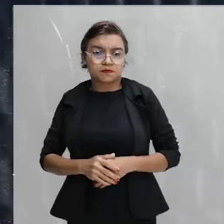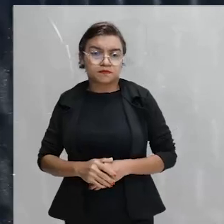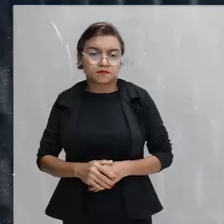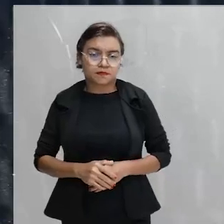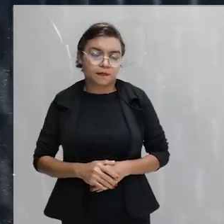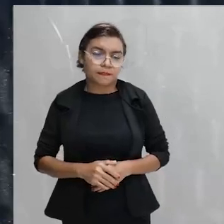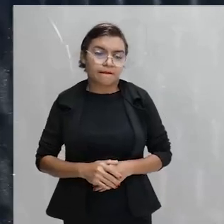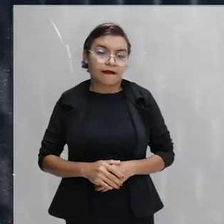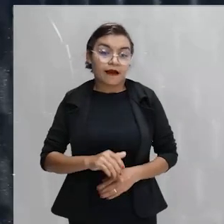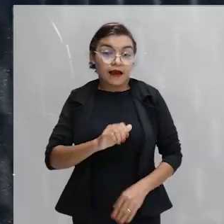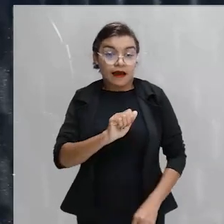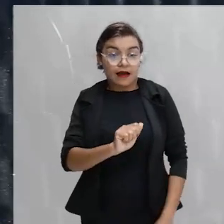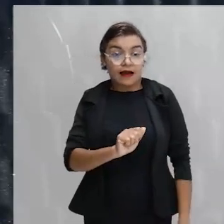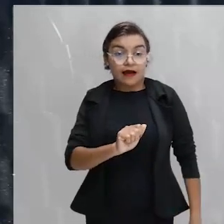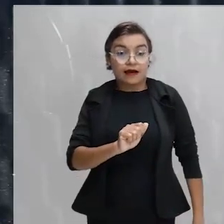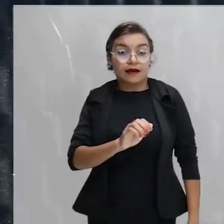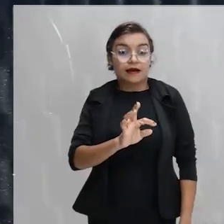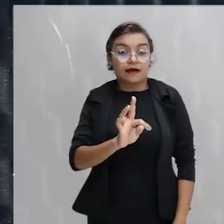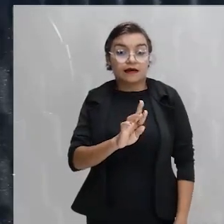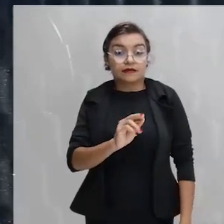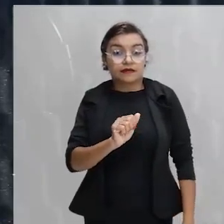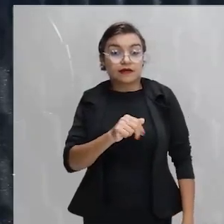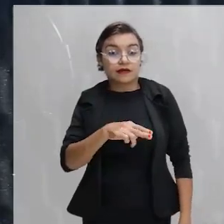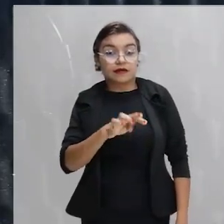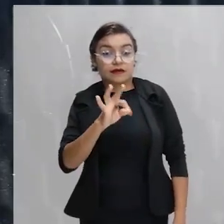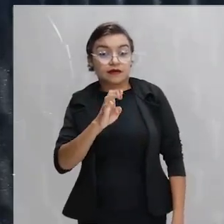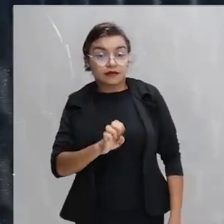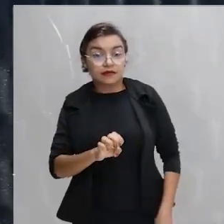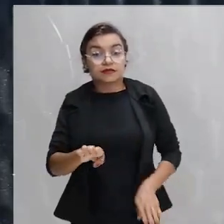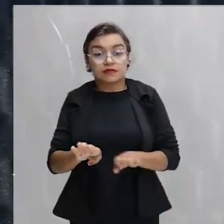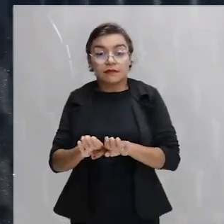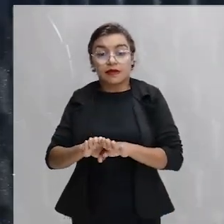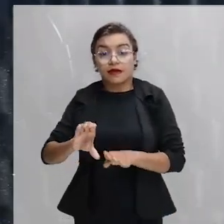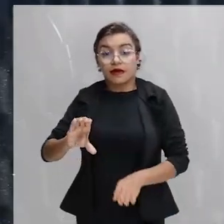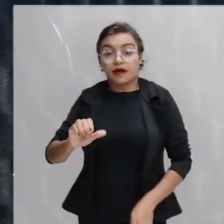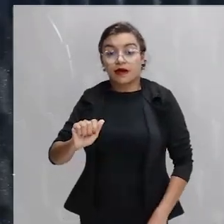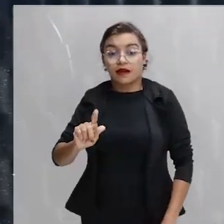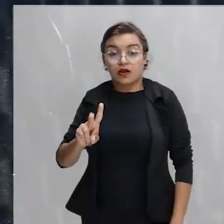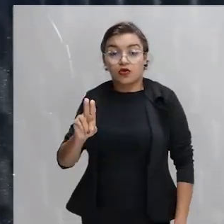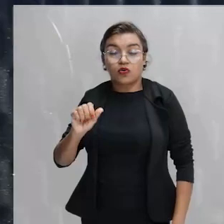atraentes e calouros atribuem, pois, uma